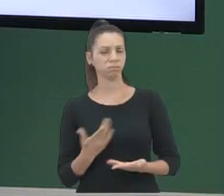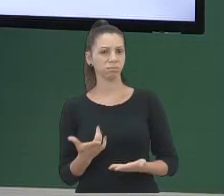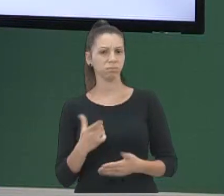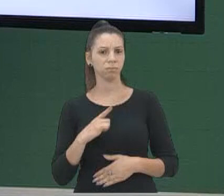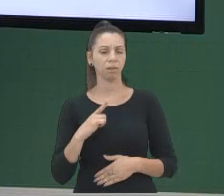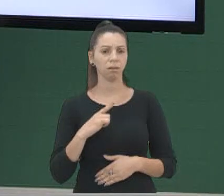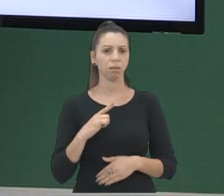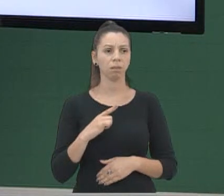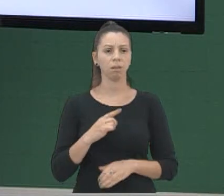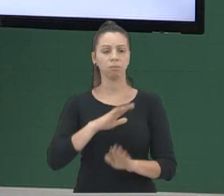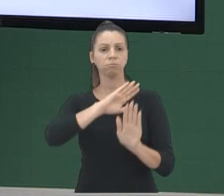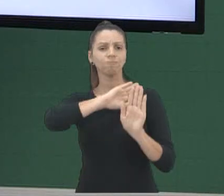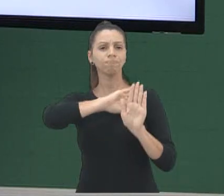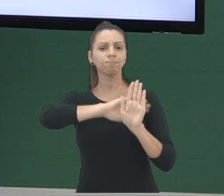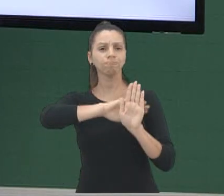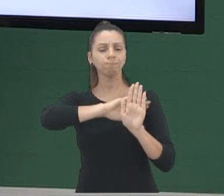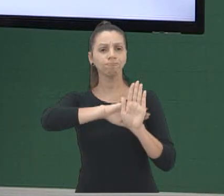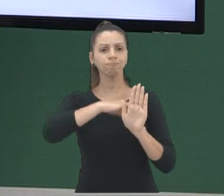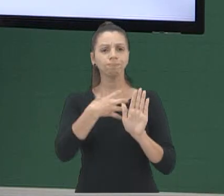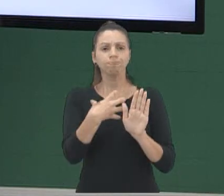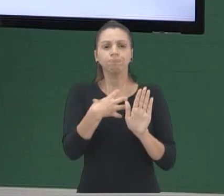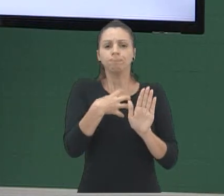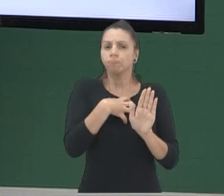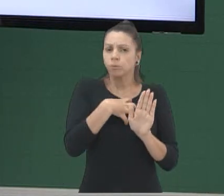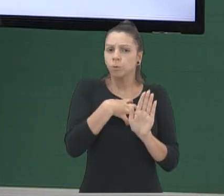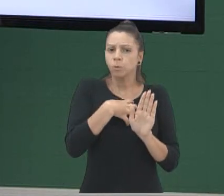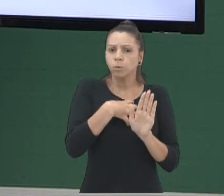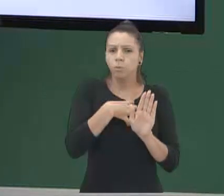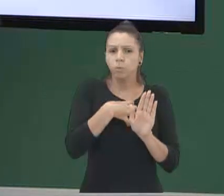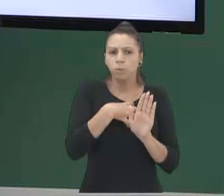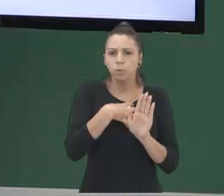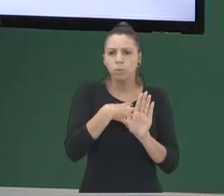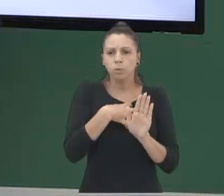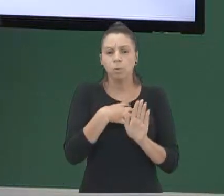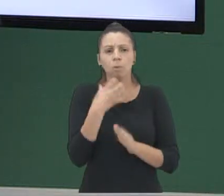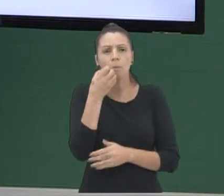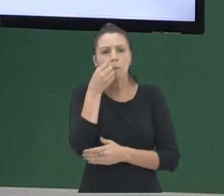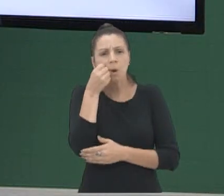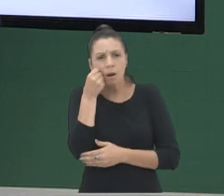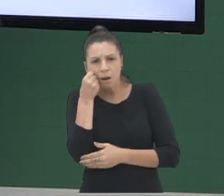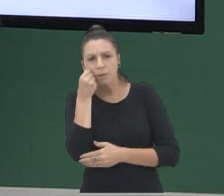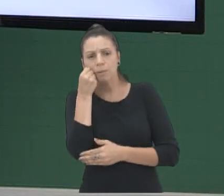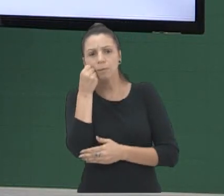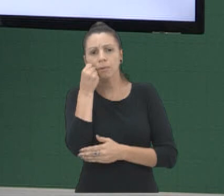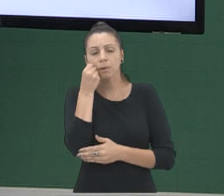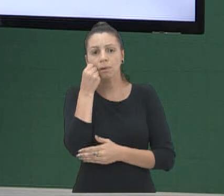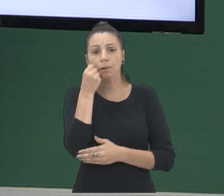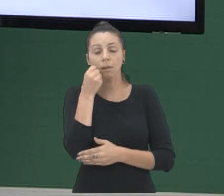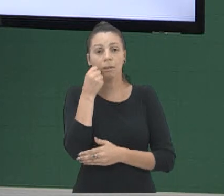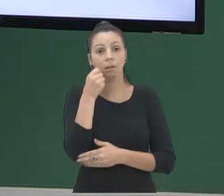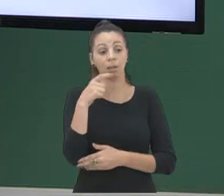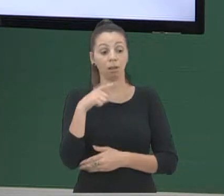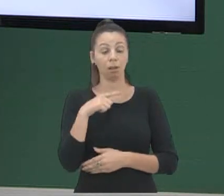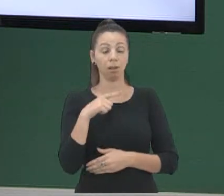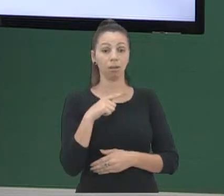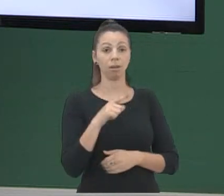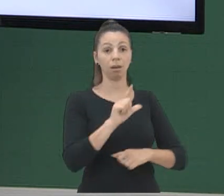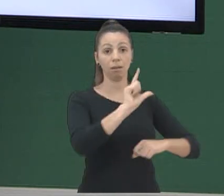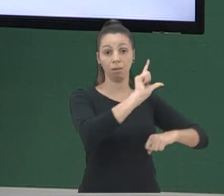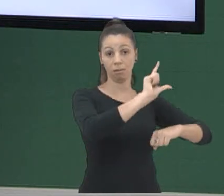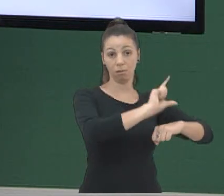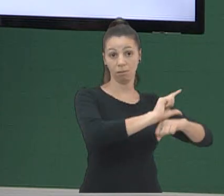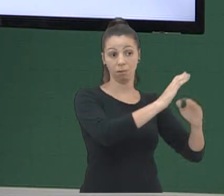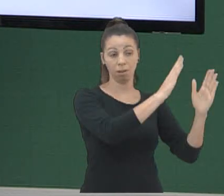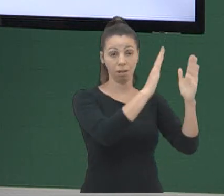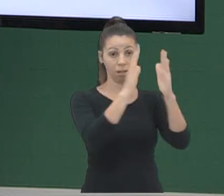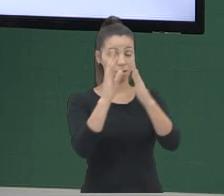uma ponta de ressentimento nessa garota? Olha, ela tem uma livraria, ela tem